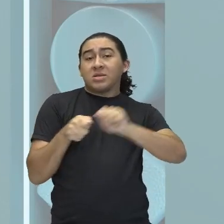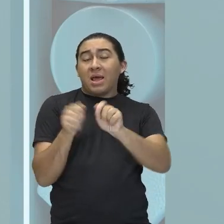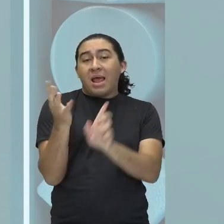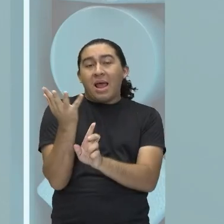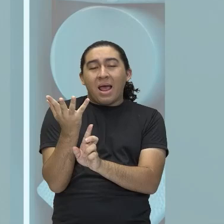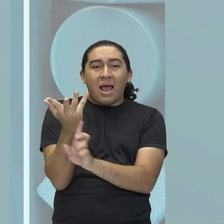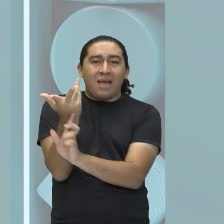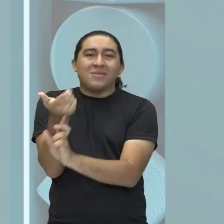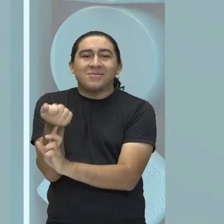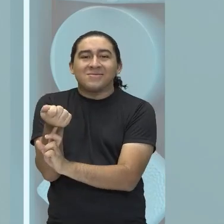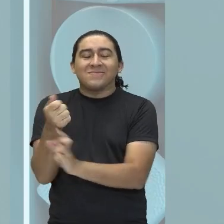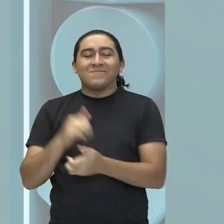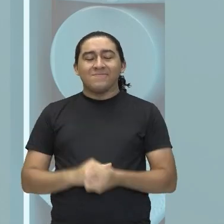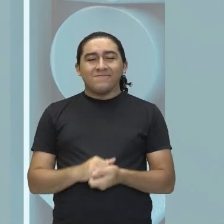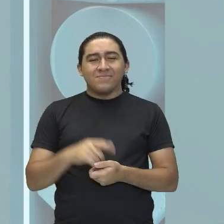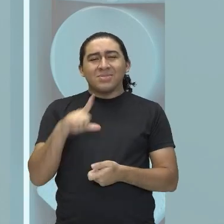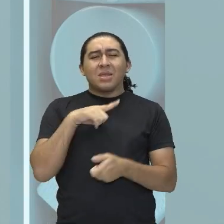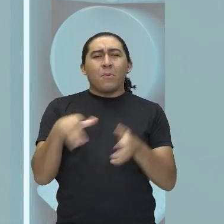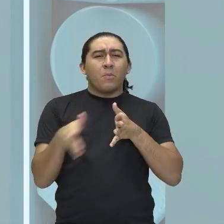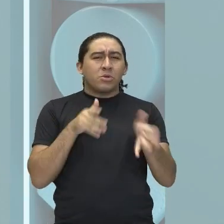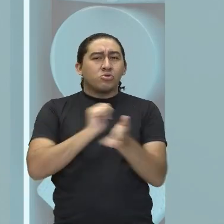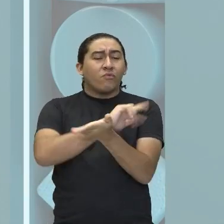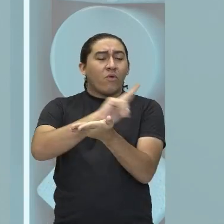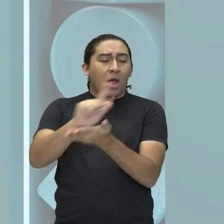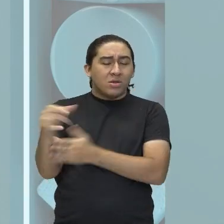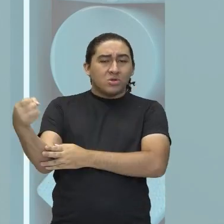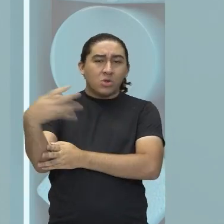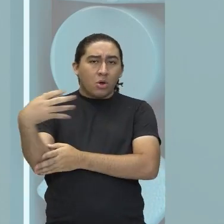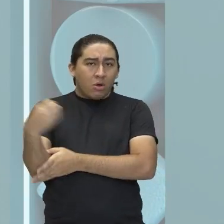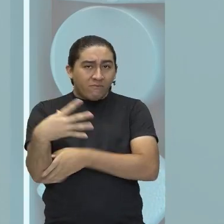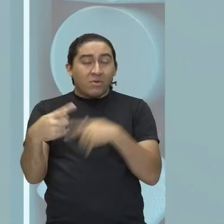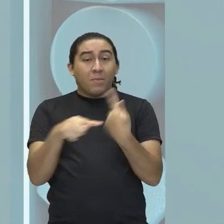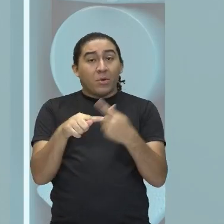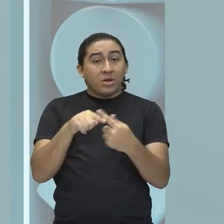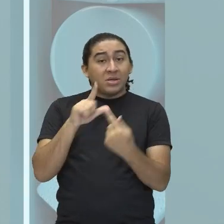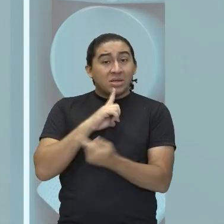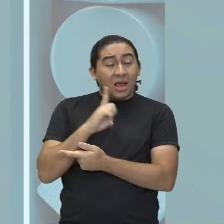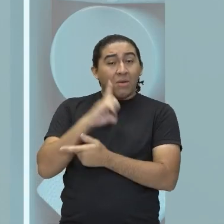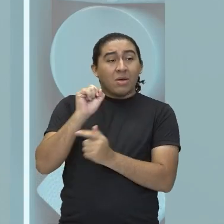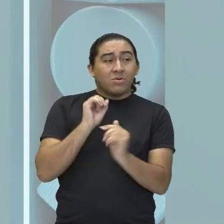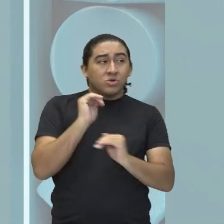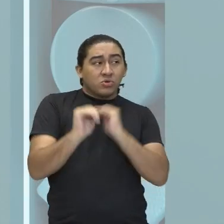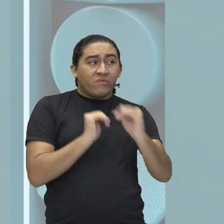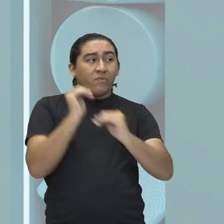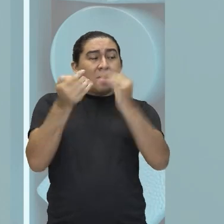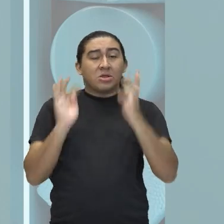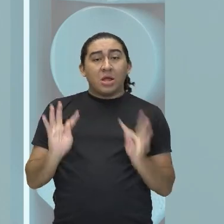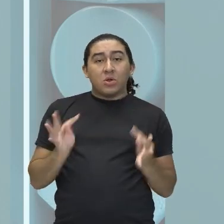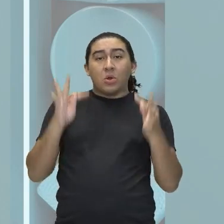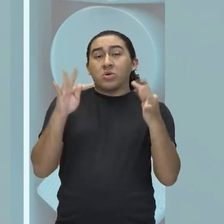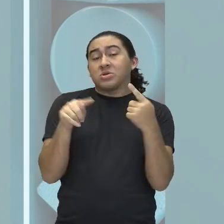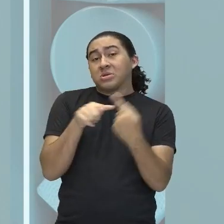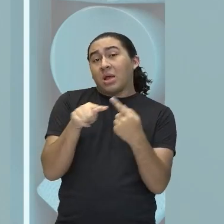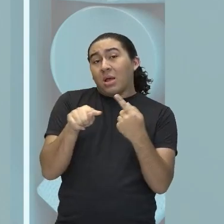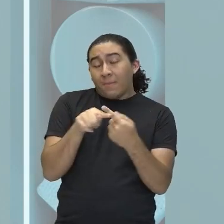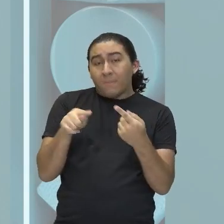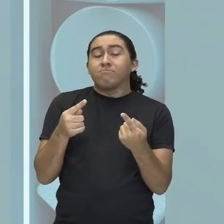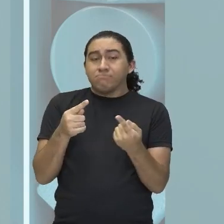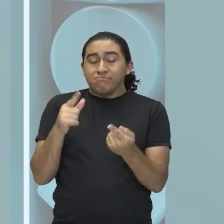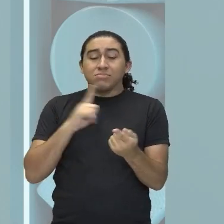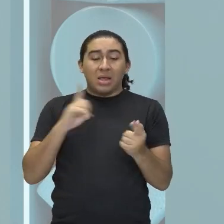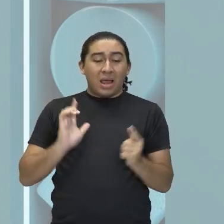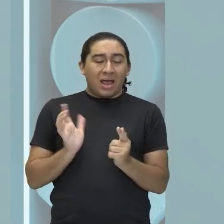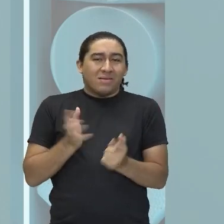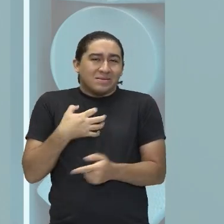também. Então nós tivemos aí um período de muitas novidades devido aos avanços tecnológicos que empolgaram o